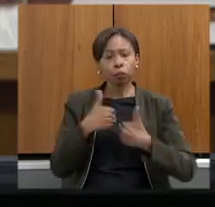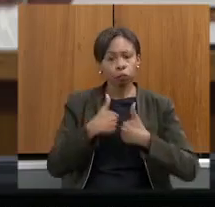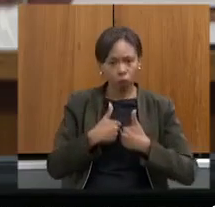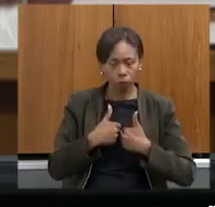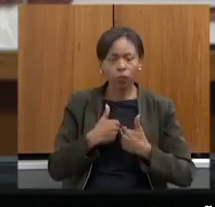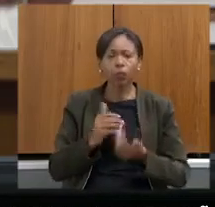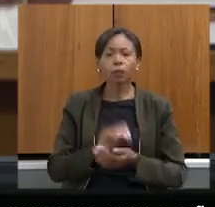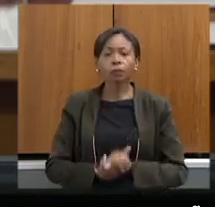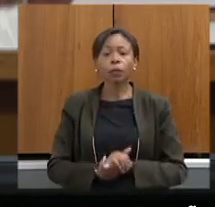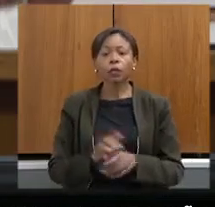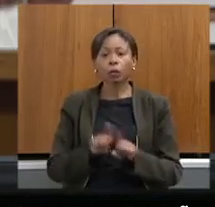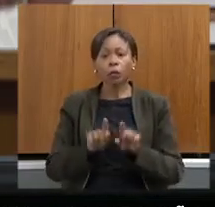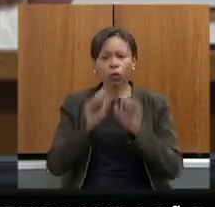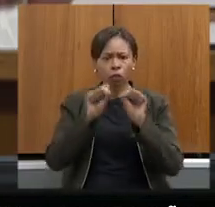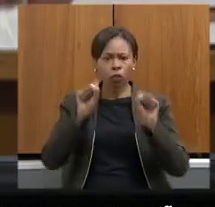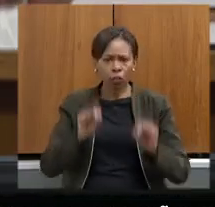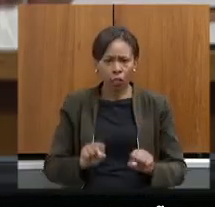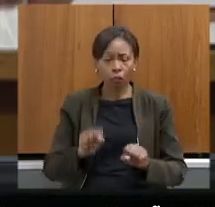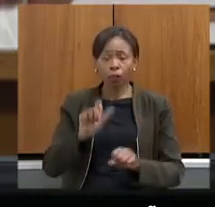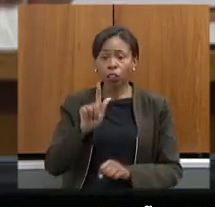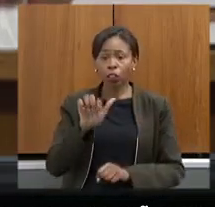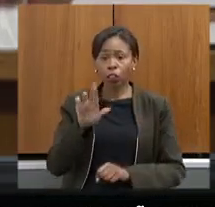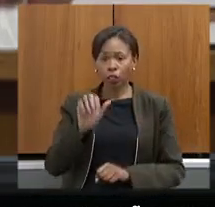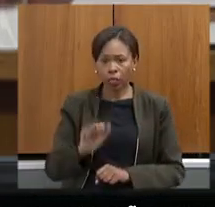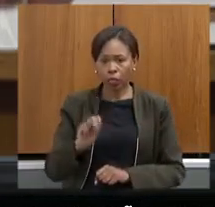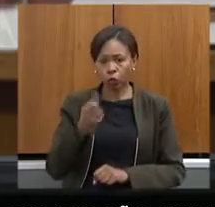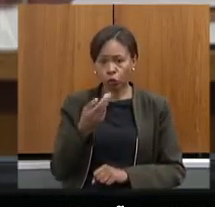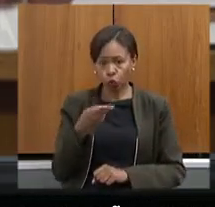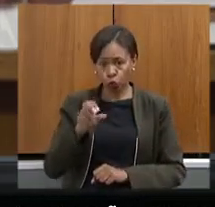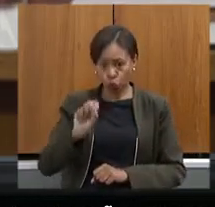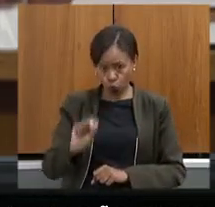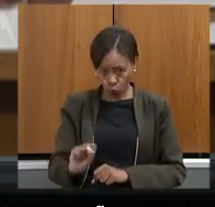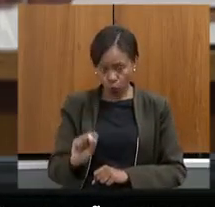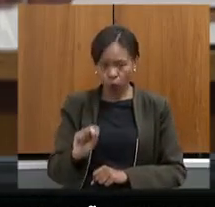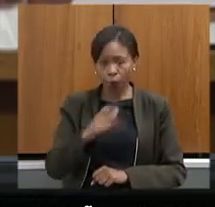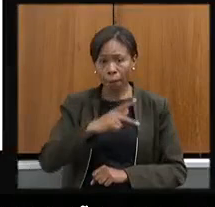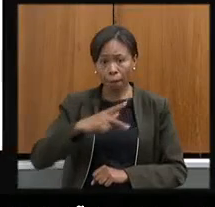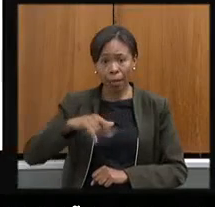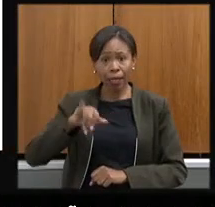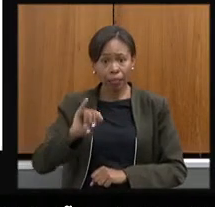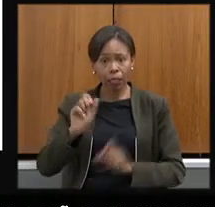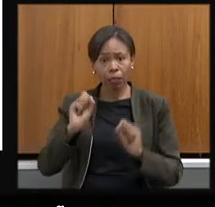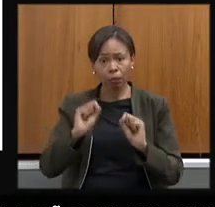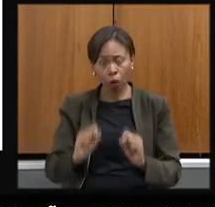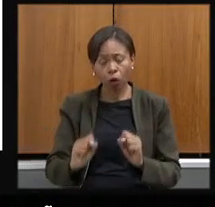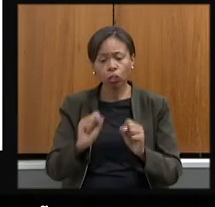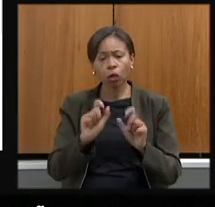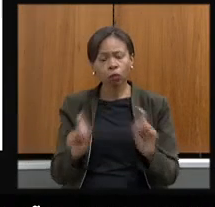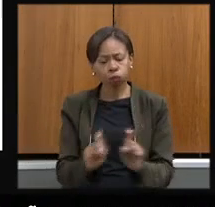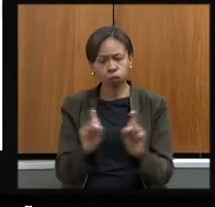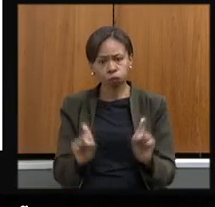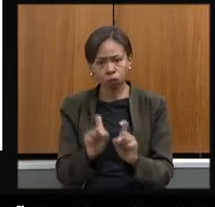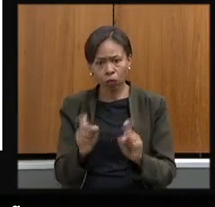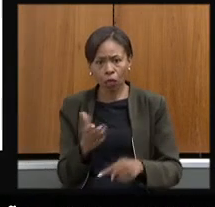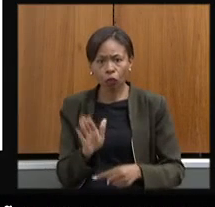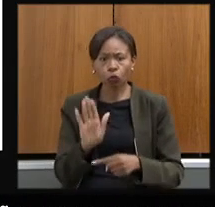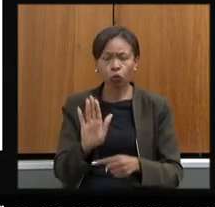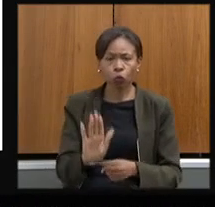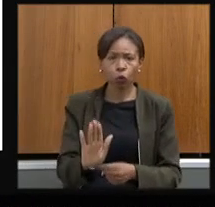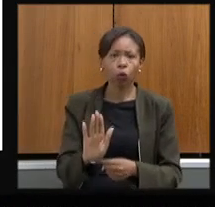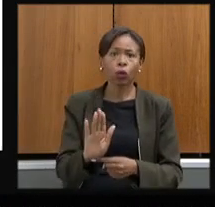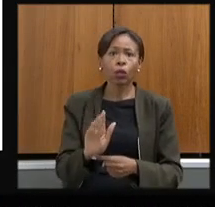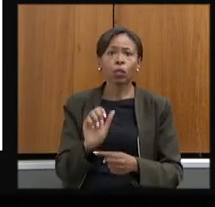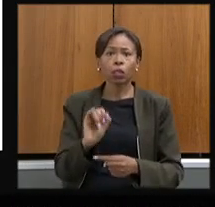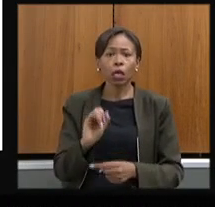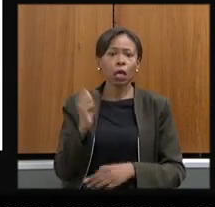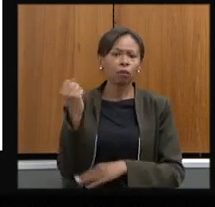idéia o sistema gera SUS PP II que vai permitir a revisão digital dos pactos assistenciais de média e